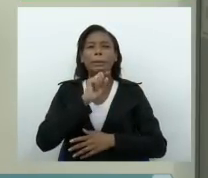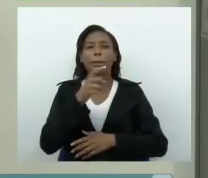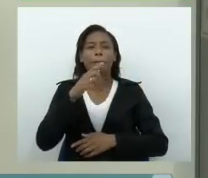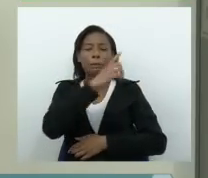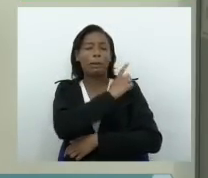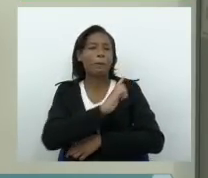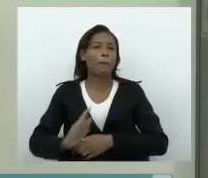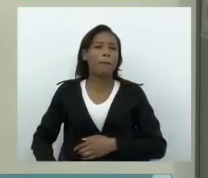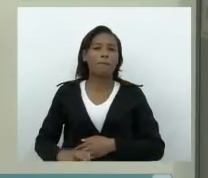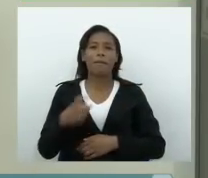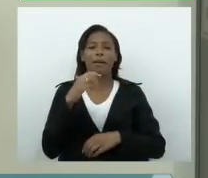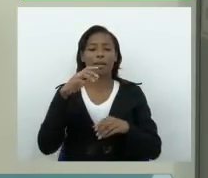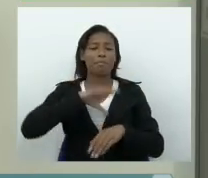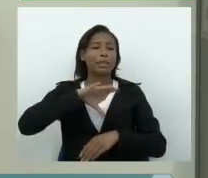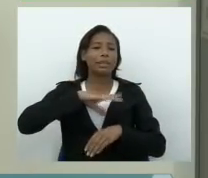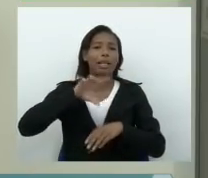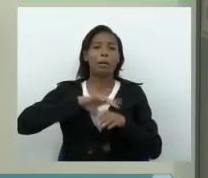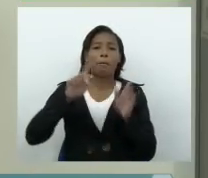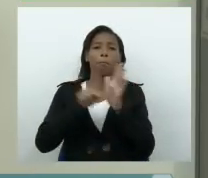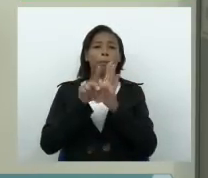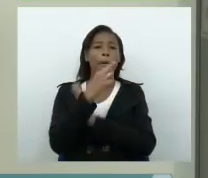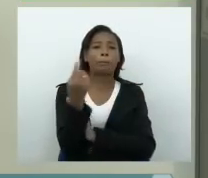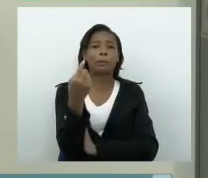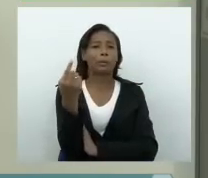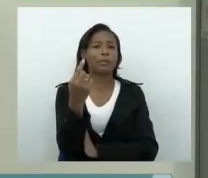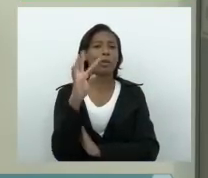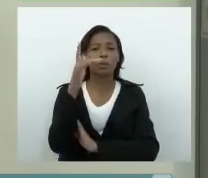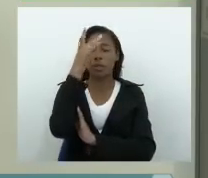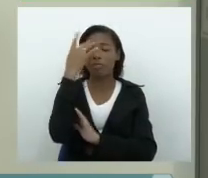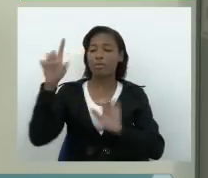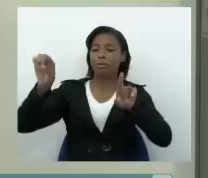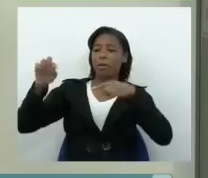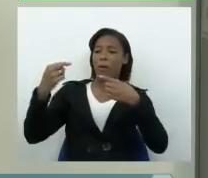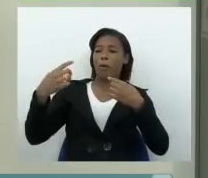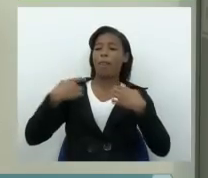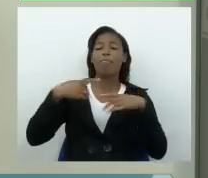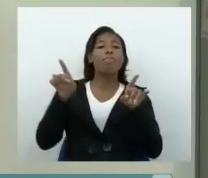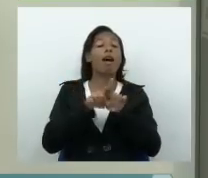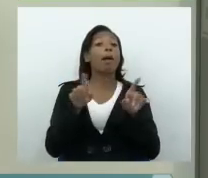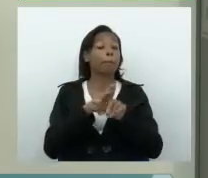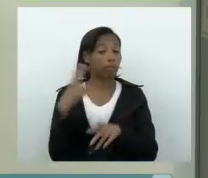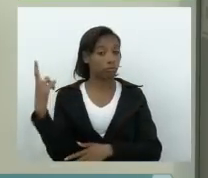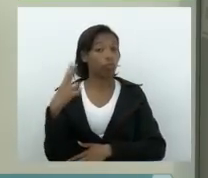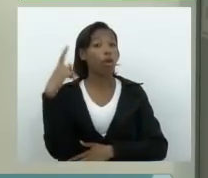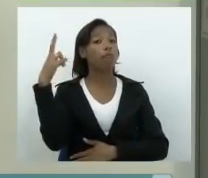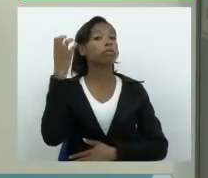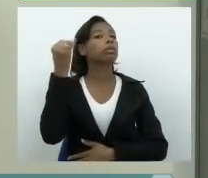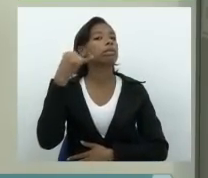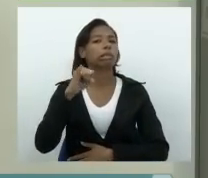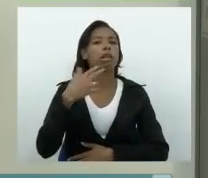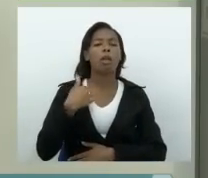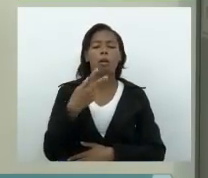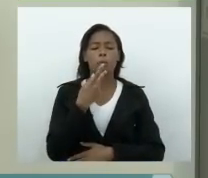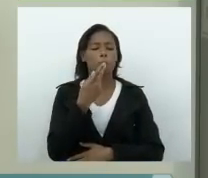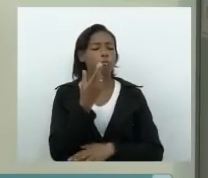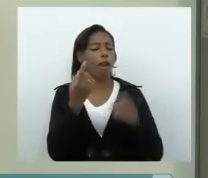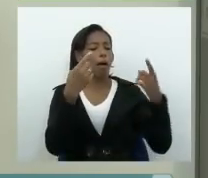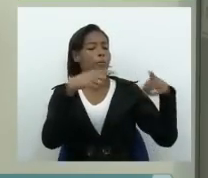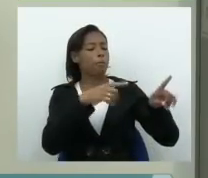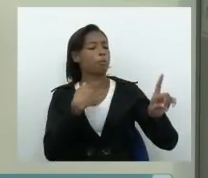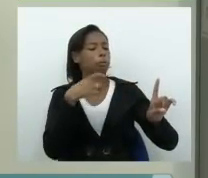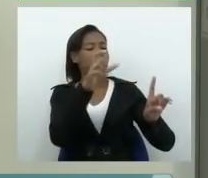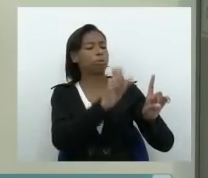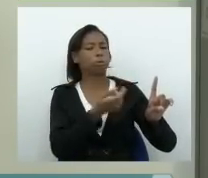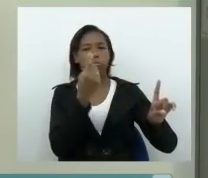cidade sozinho. Todos os meus adversários também possuem valores. Nós não devemos desqualificar o